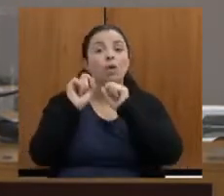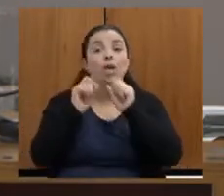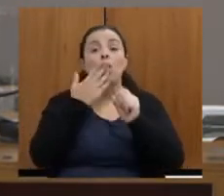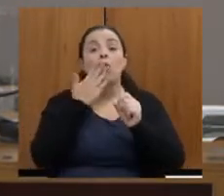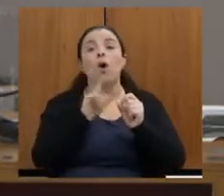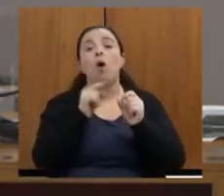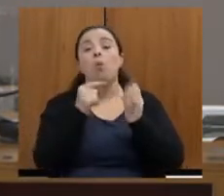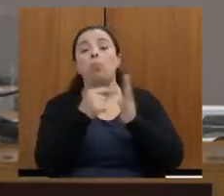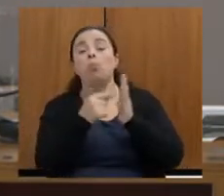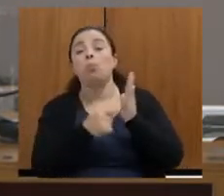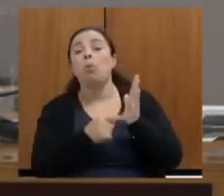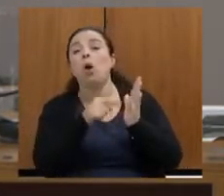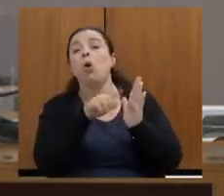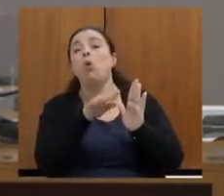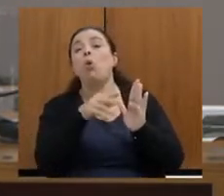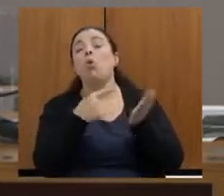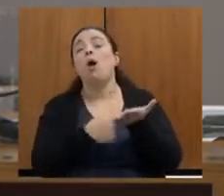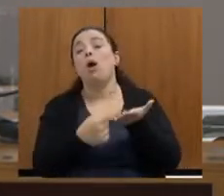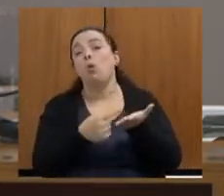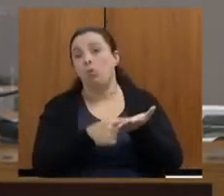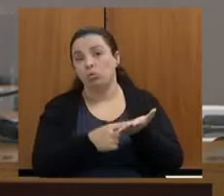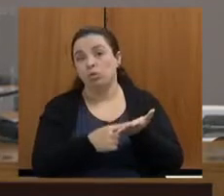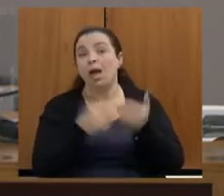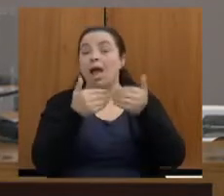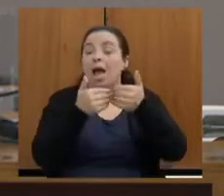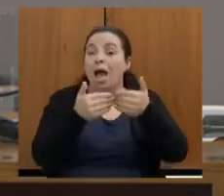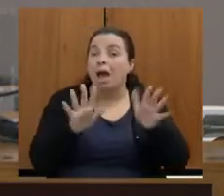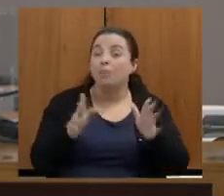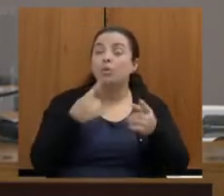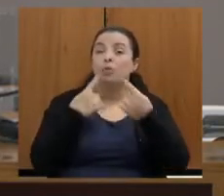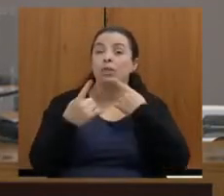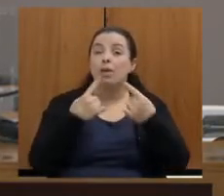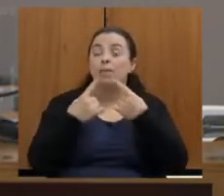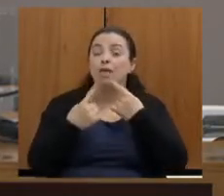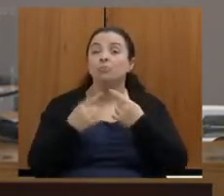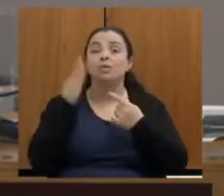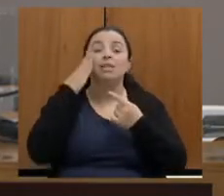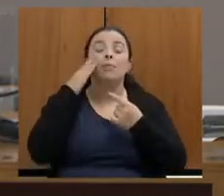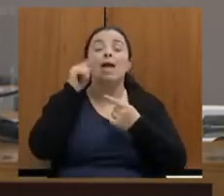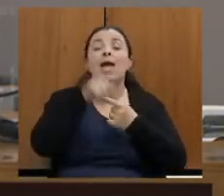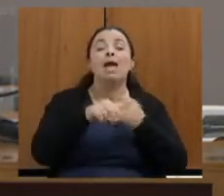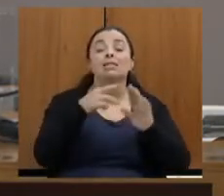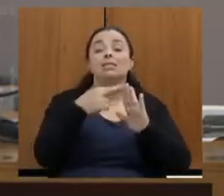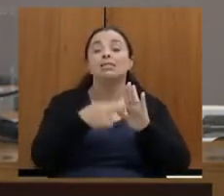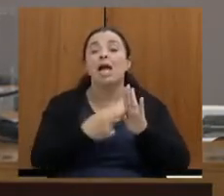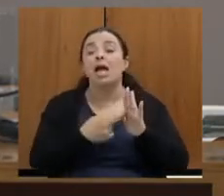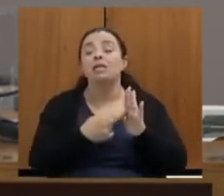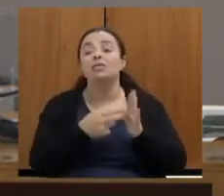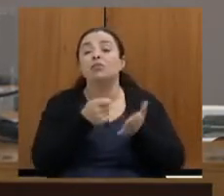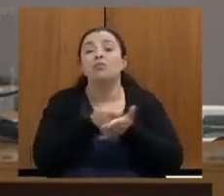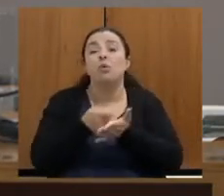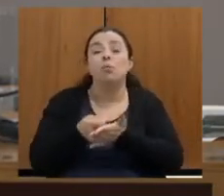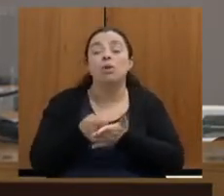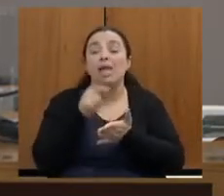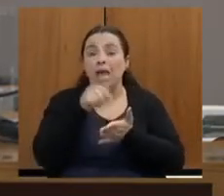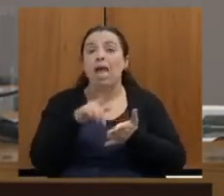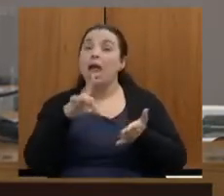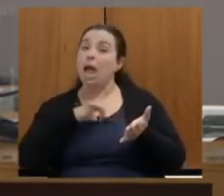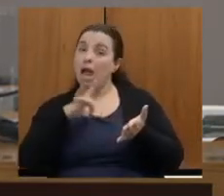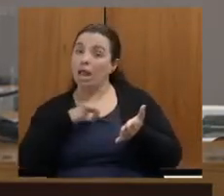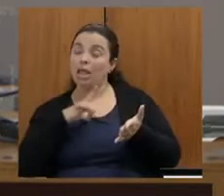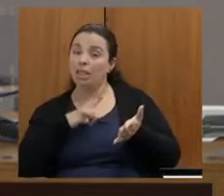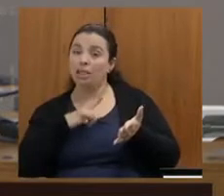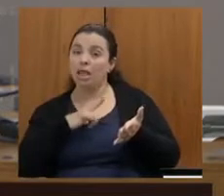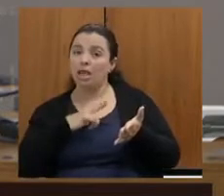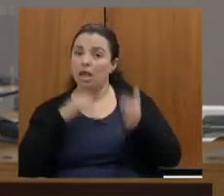partir daí abre-se Aí sim um debate para saber se os pressupostos que foram colocados por nós estão ou não sendo